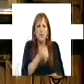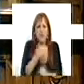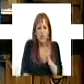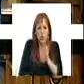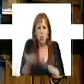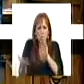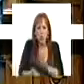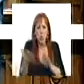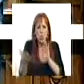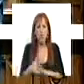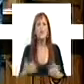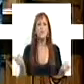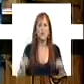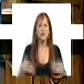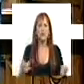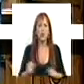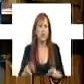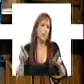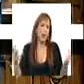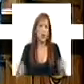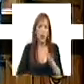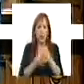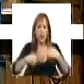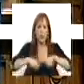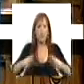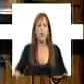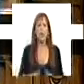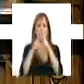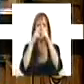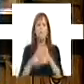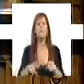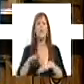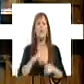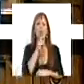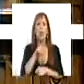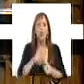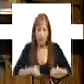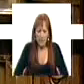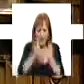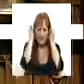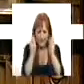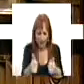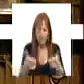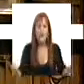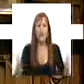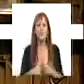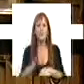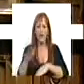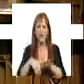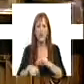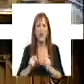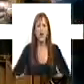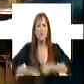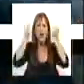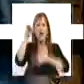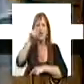medidas urgentes. Foi, aliás, o que se esperou da Conferência de Paris: tomar as opções corretas, fazer